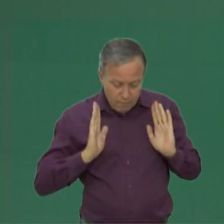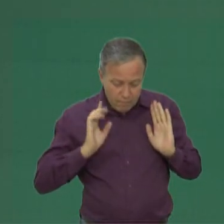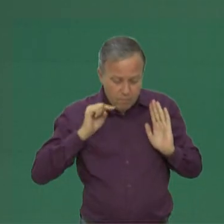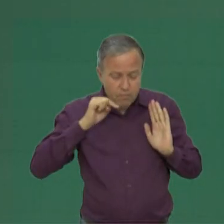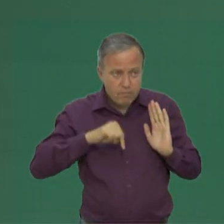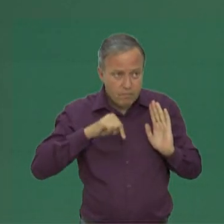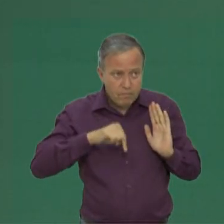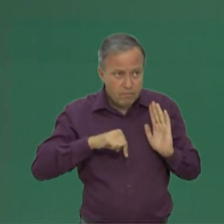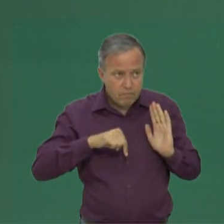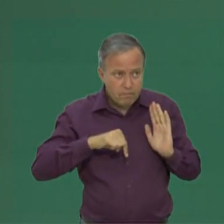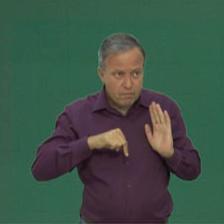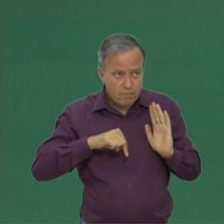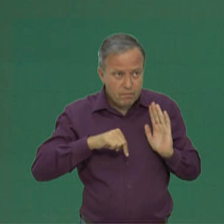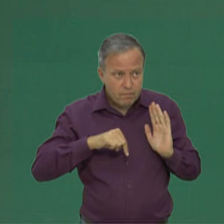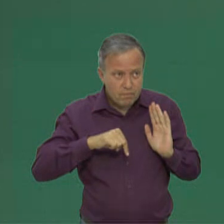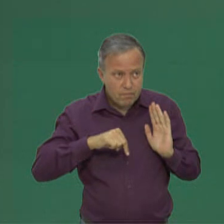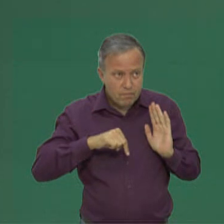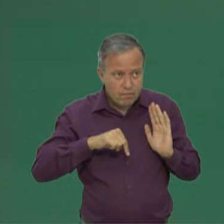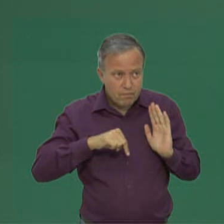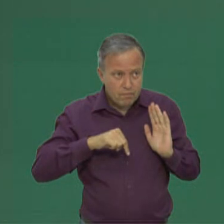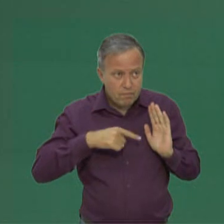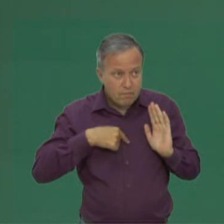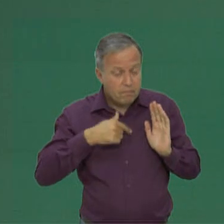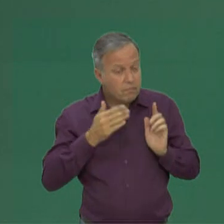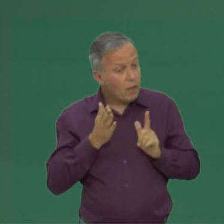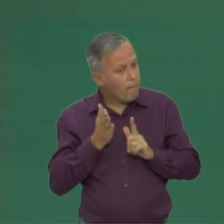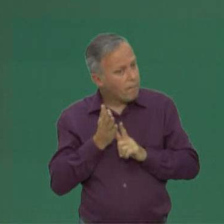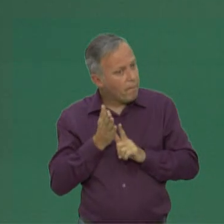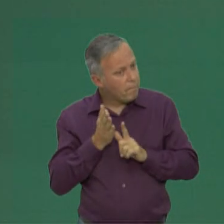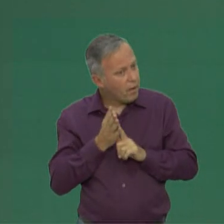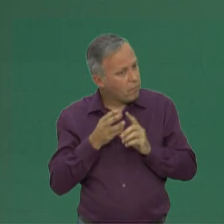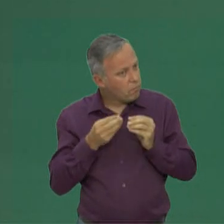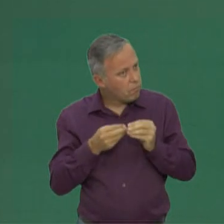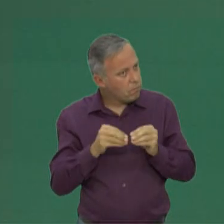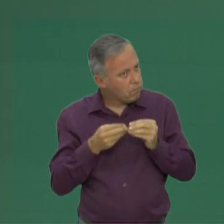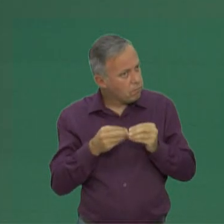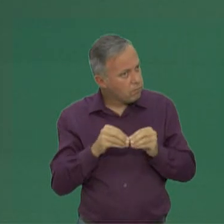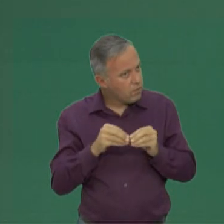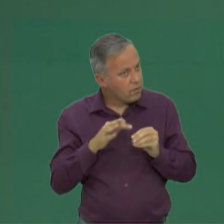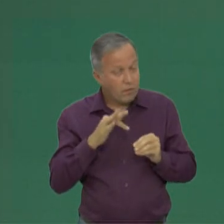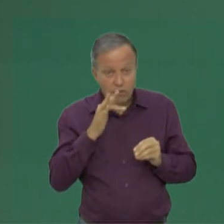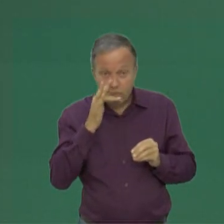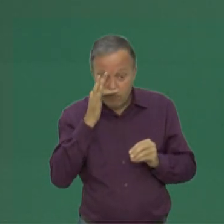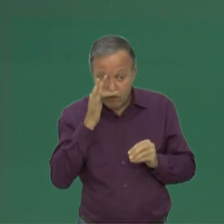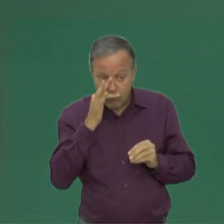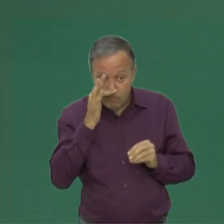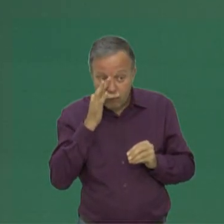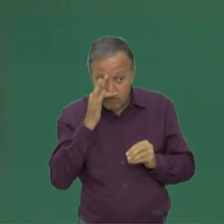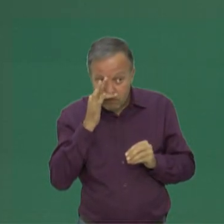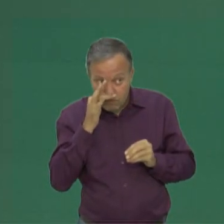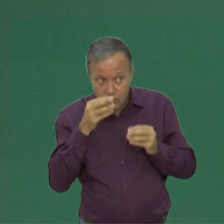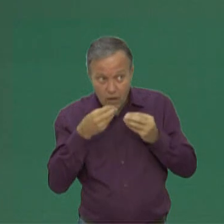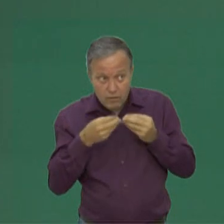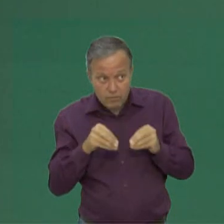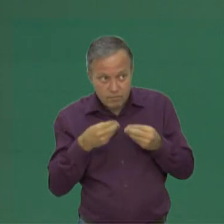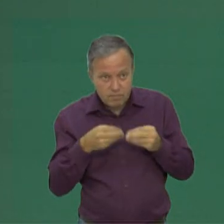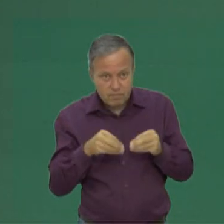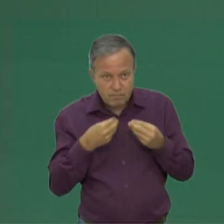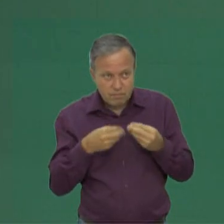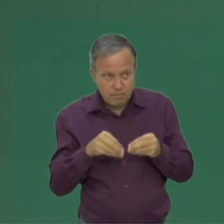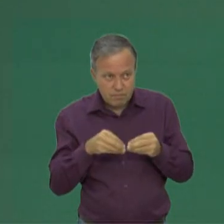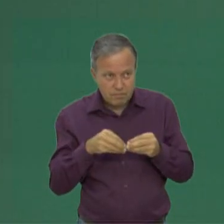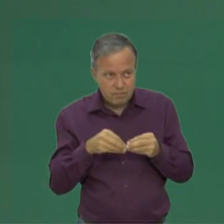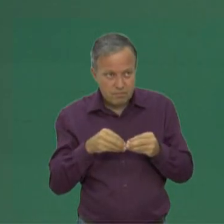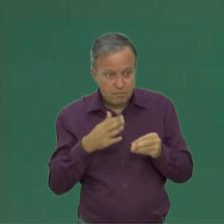dentro. Então, em volta um papel celofane, uma palmeira de plástico. Aí também, para